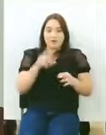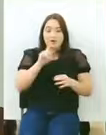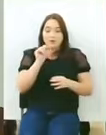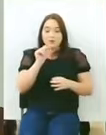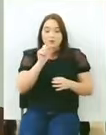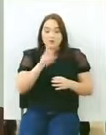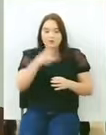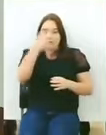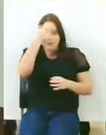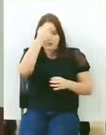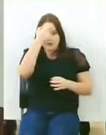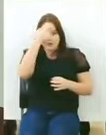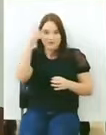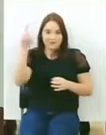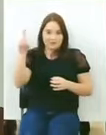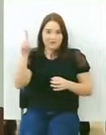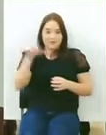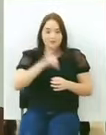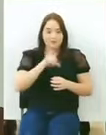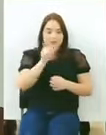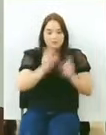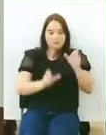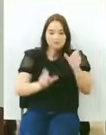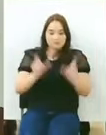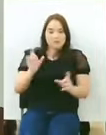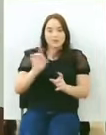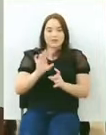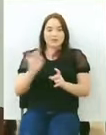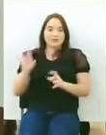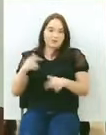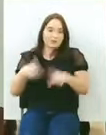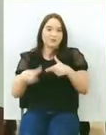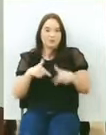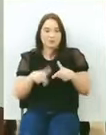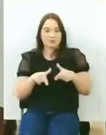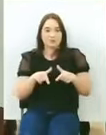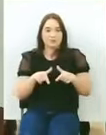Deus naqueles com quem trabalha.